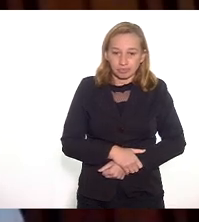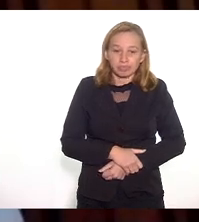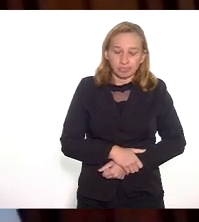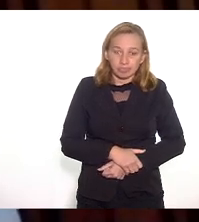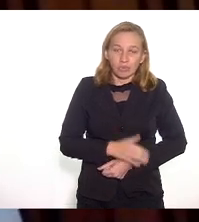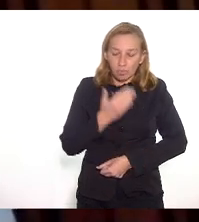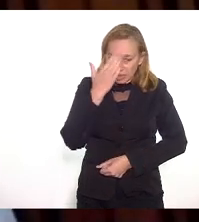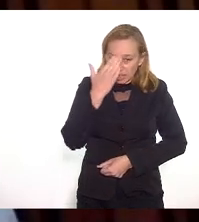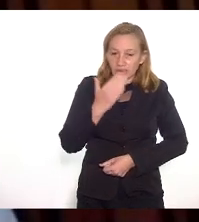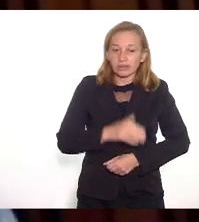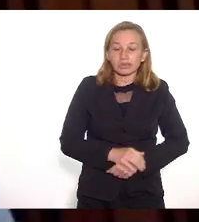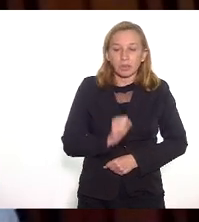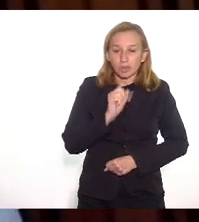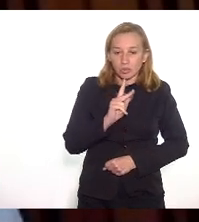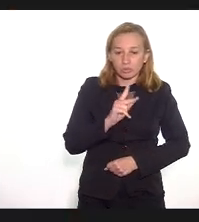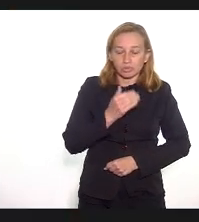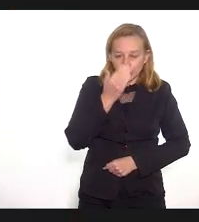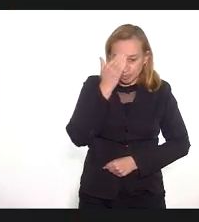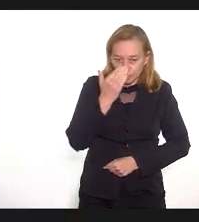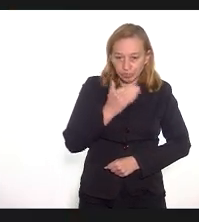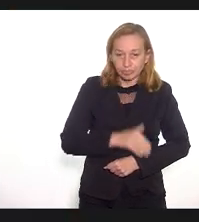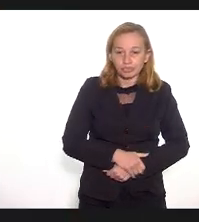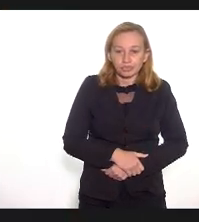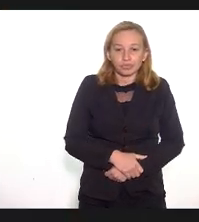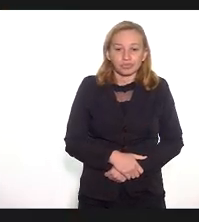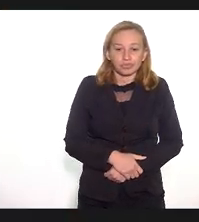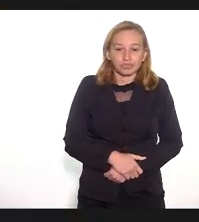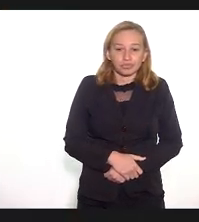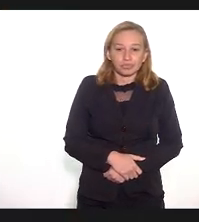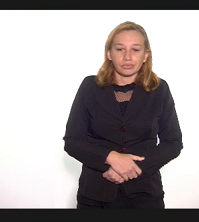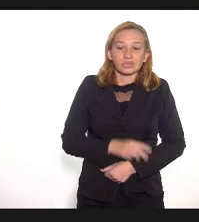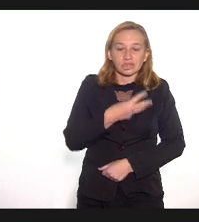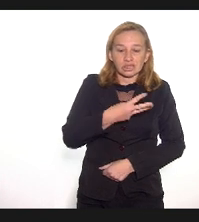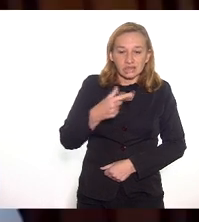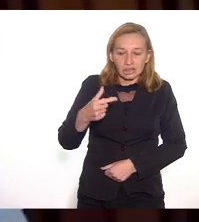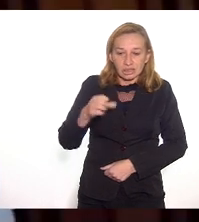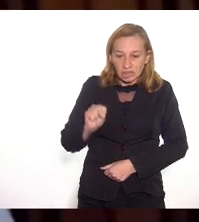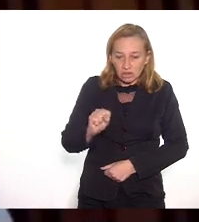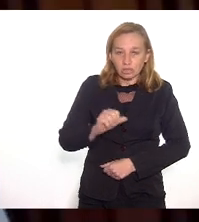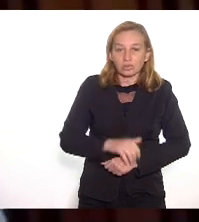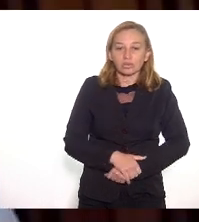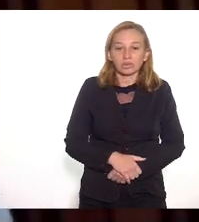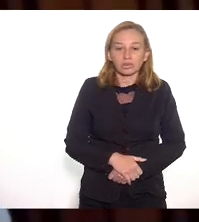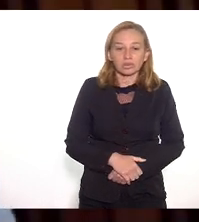uma análise aqui. Tá bom. Te agradeço. Vou tirar de pauta. 37.